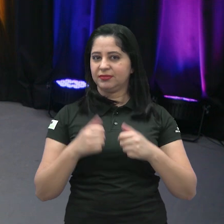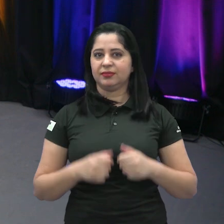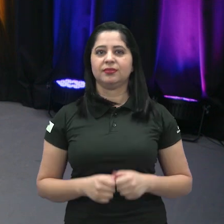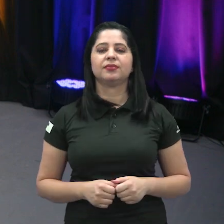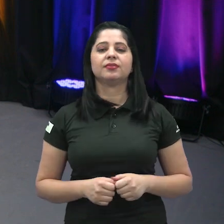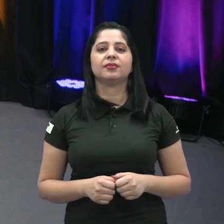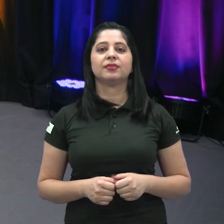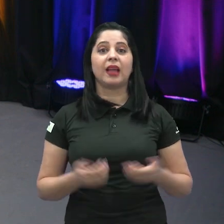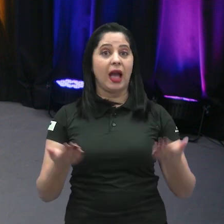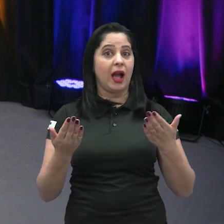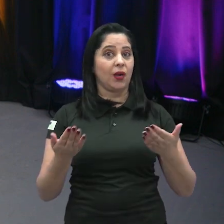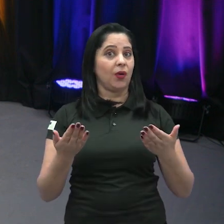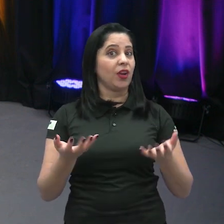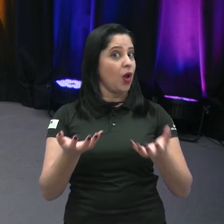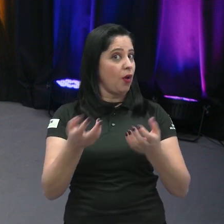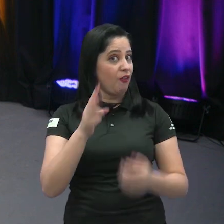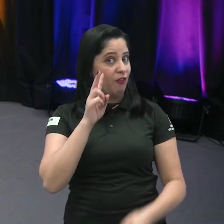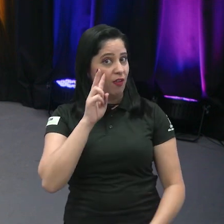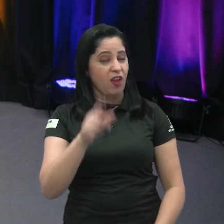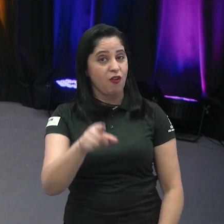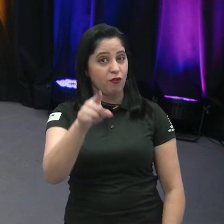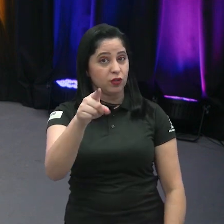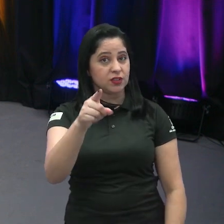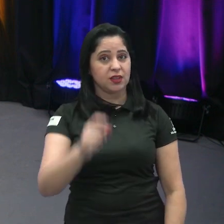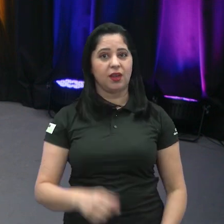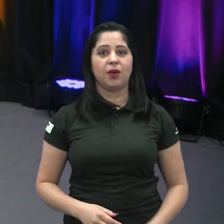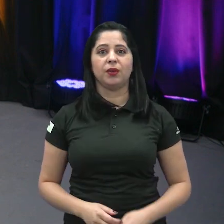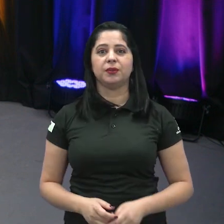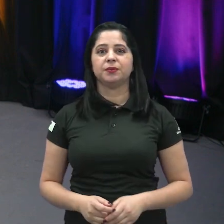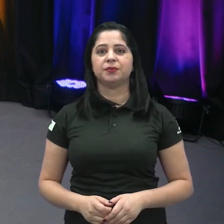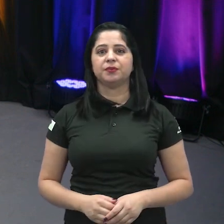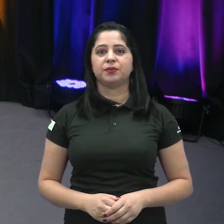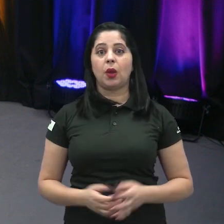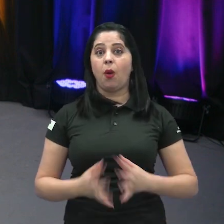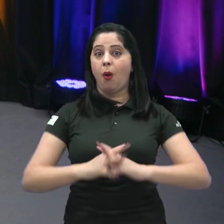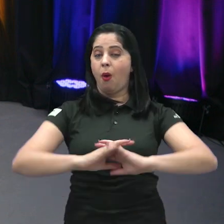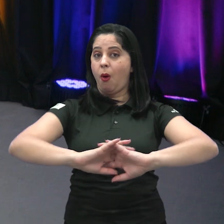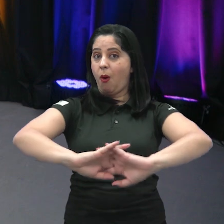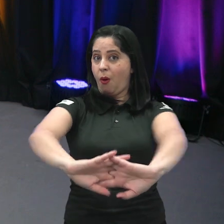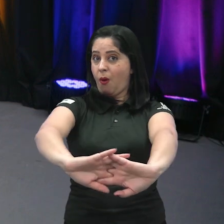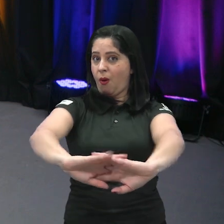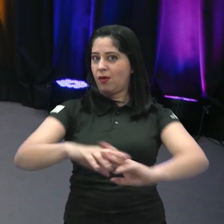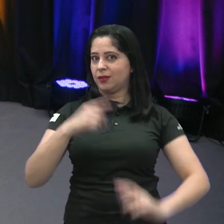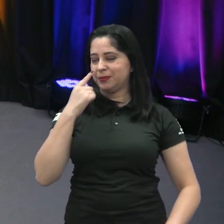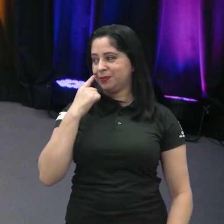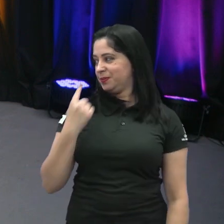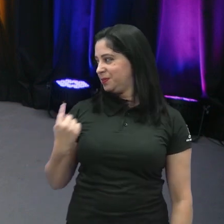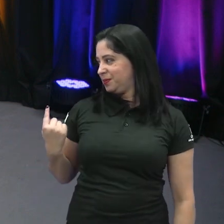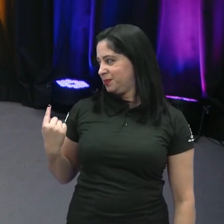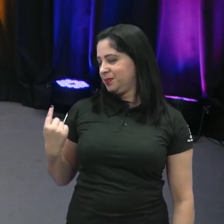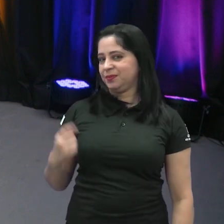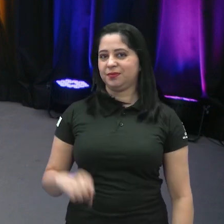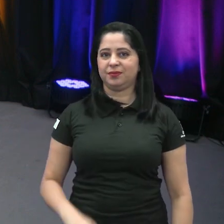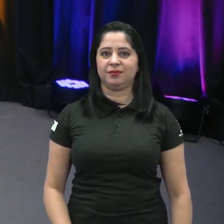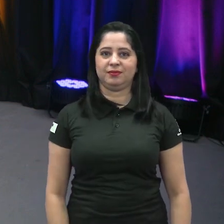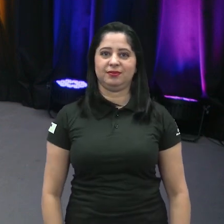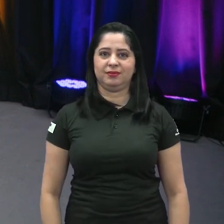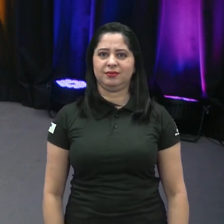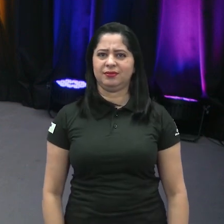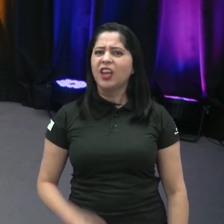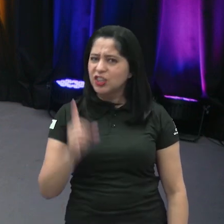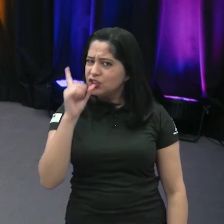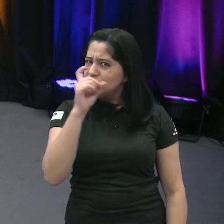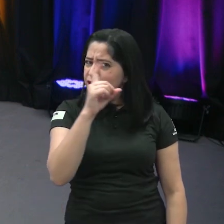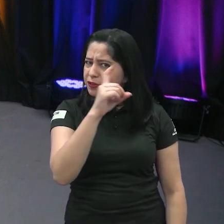Muito bem. Agora eu quero ver, hein? Você aí de casa, vamos alongar esse peitoral. Entrelaça os dedos. Pode ser que para você